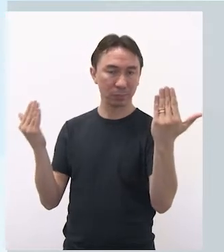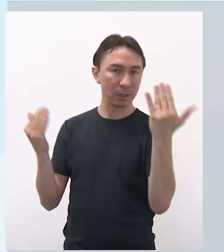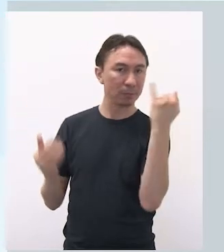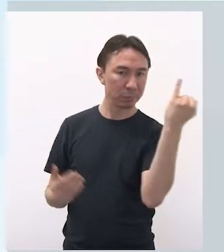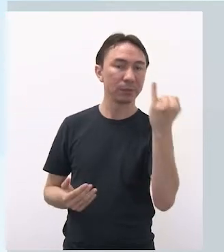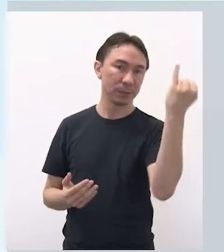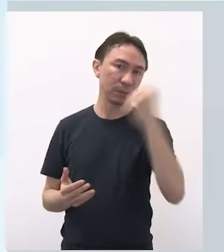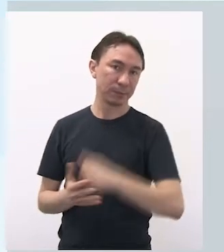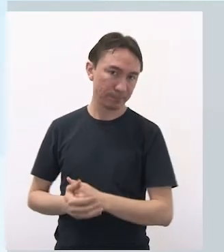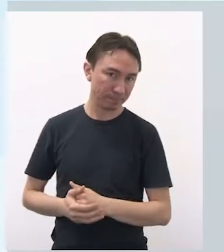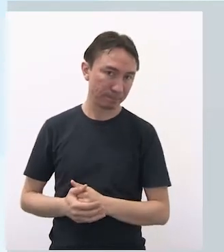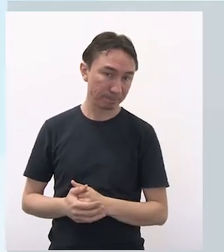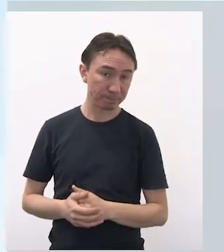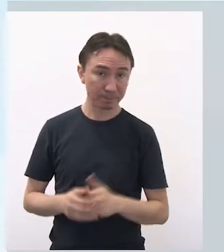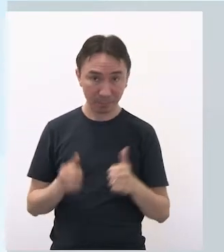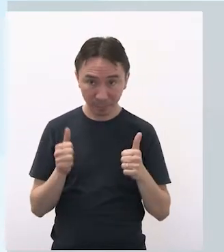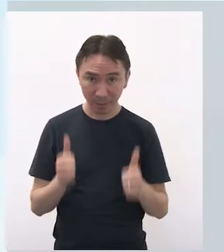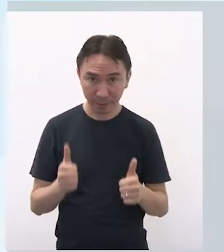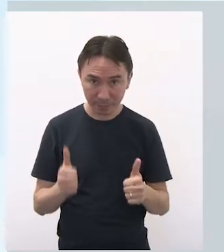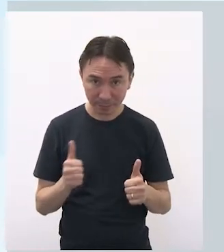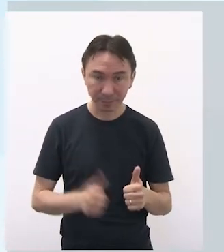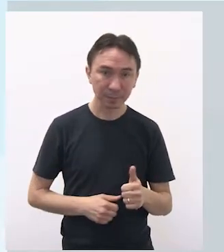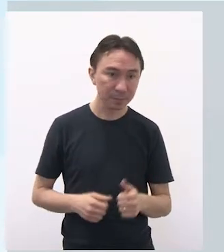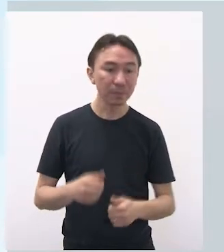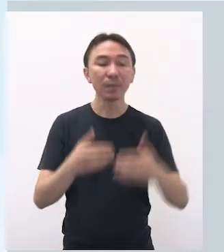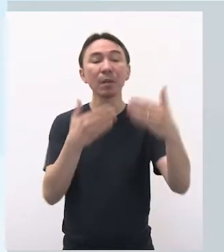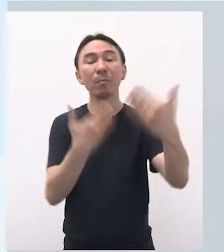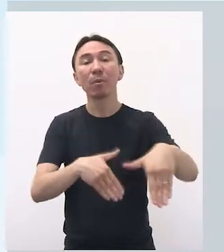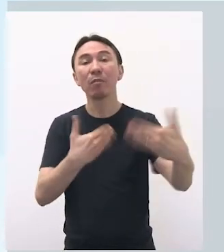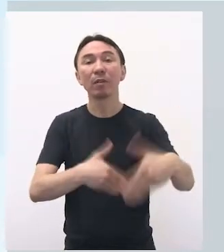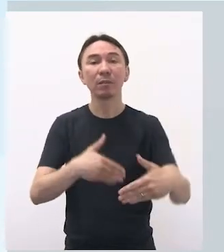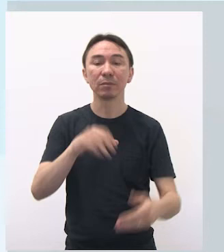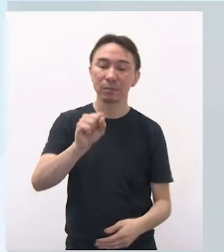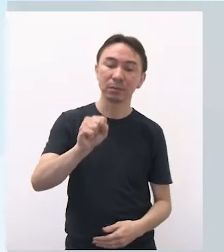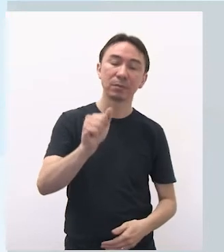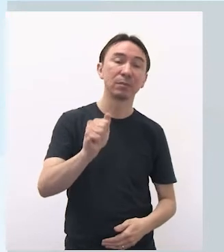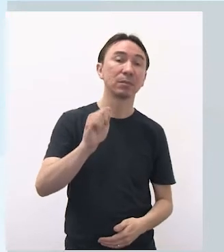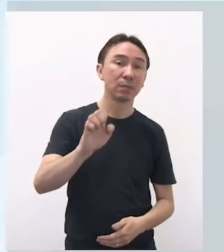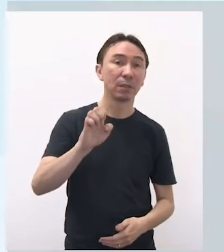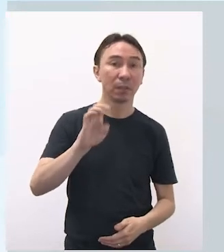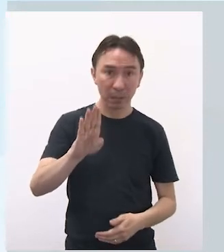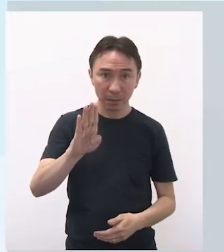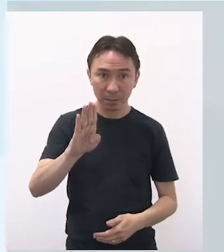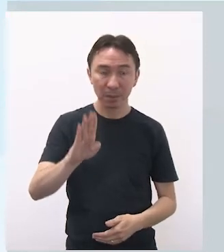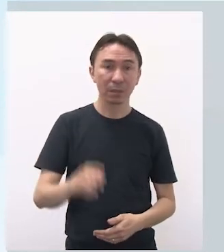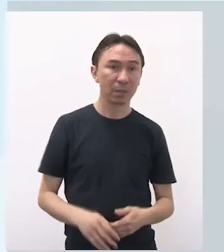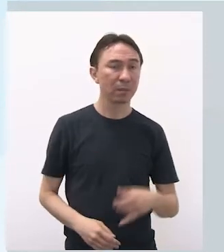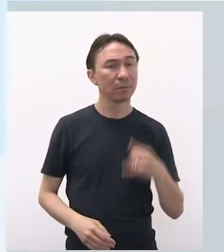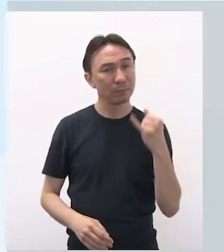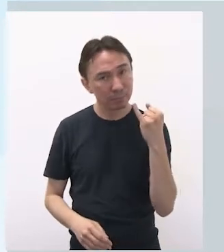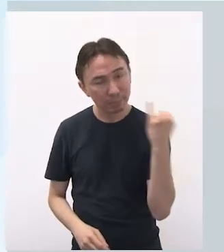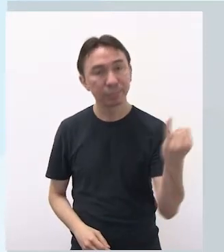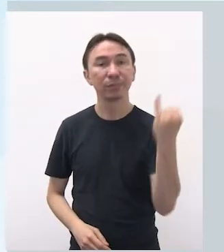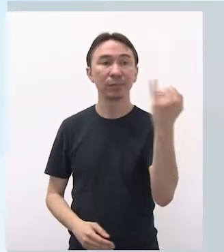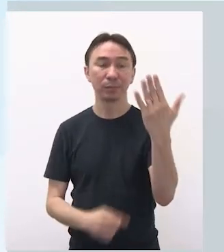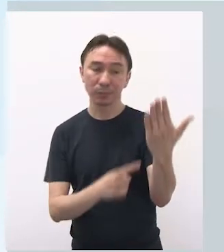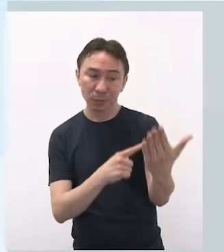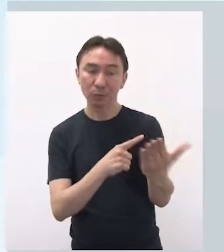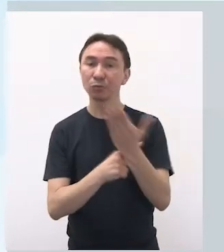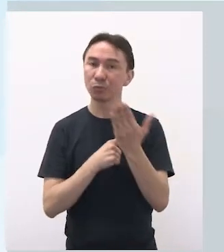prova, a avaliação externa do SAEB, ela possibilita eu ter essa linha, esses traços,